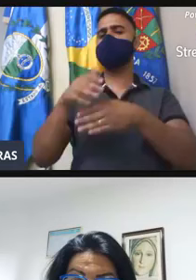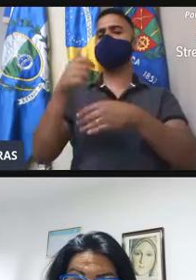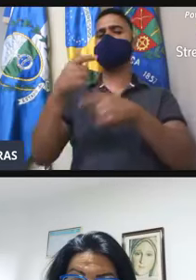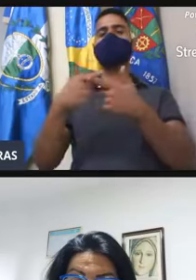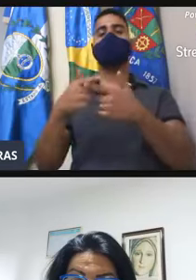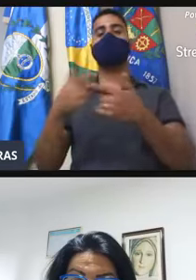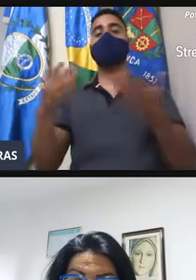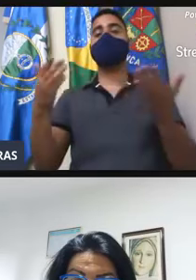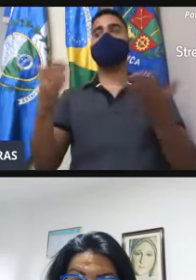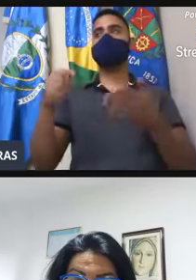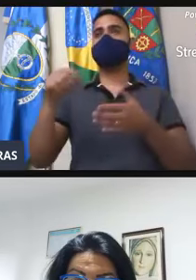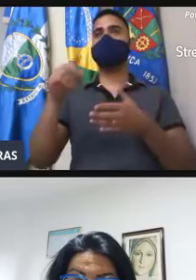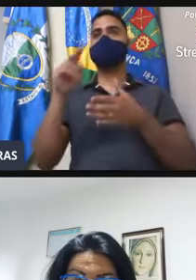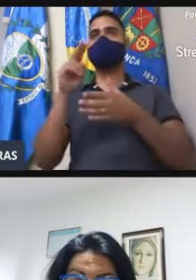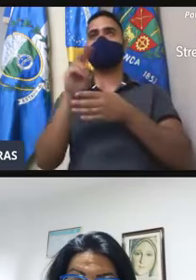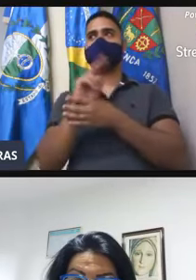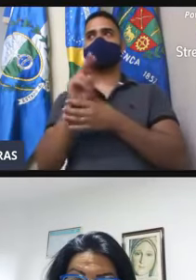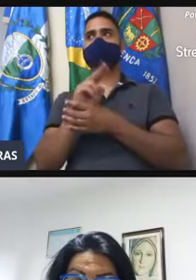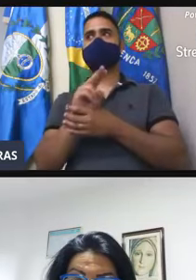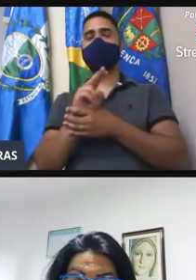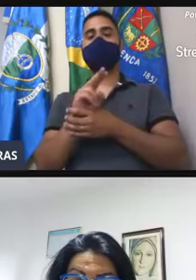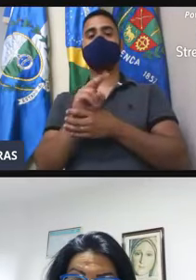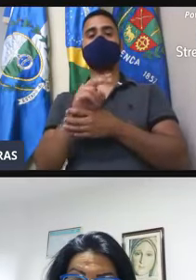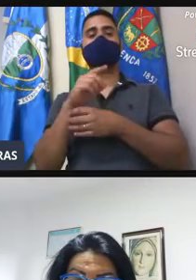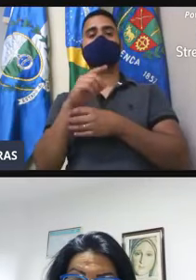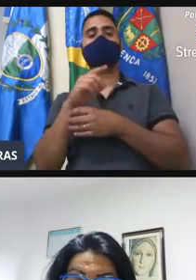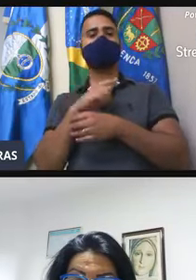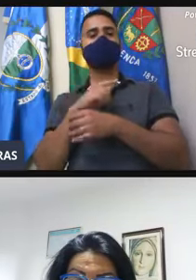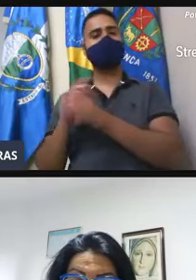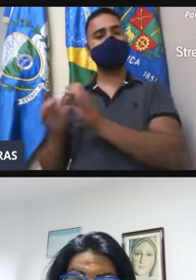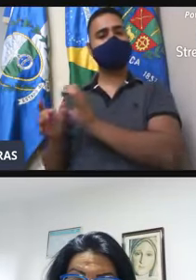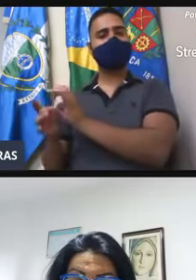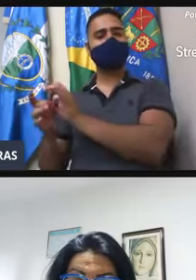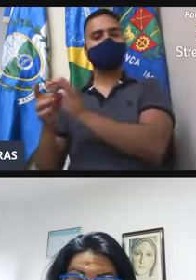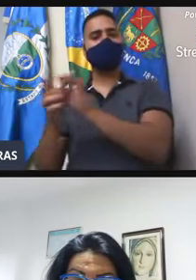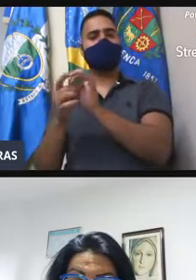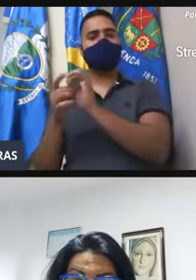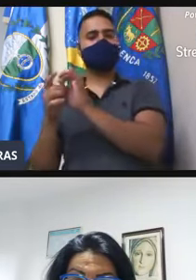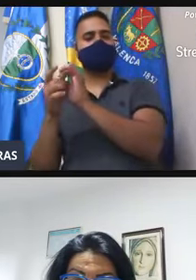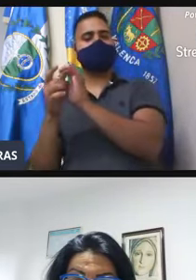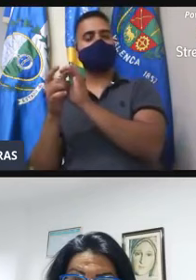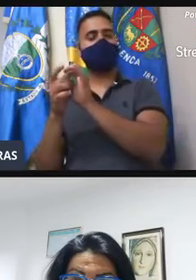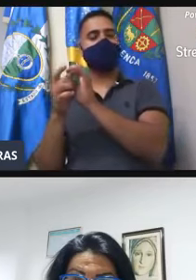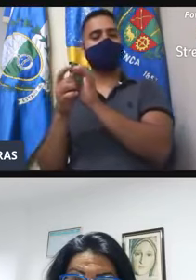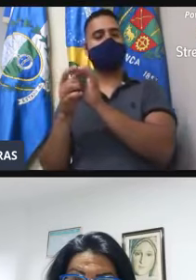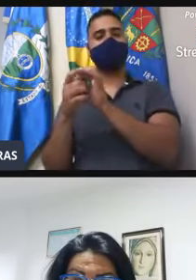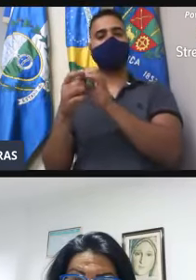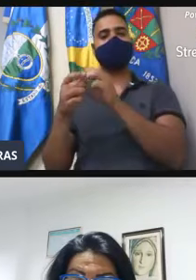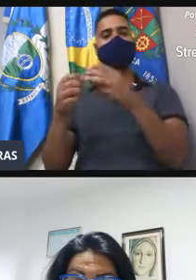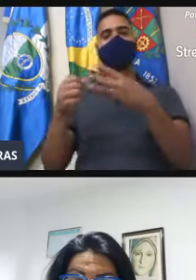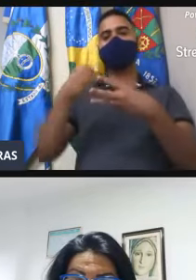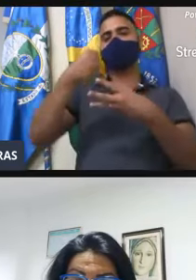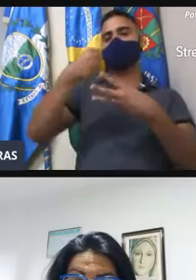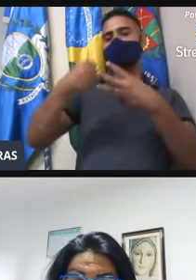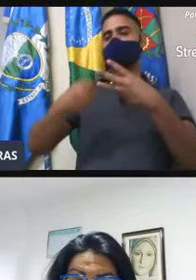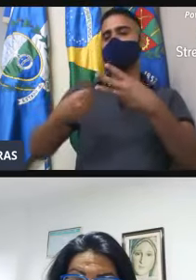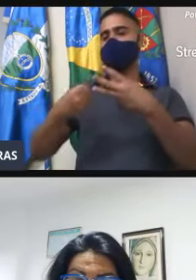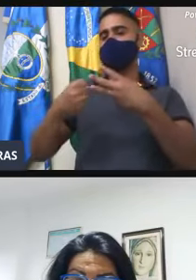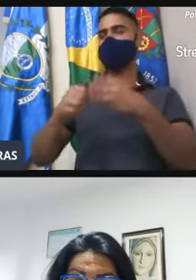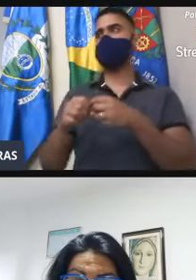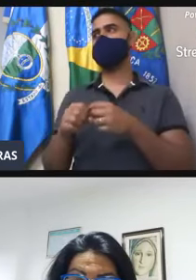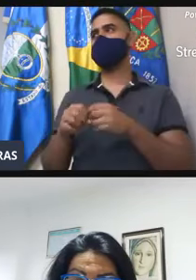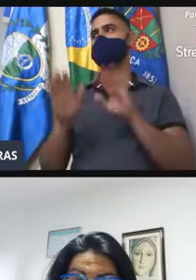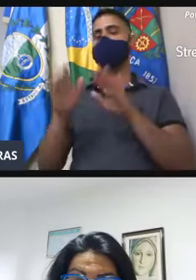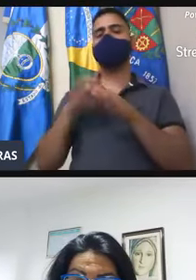porque em Valença a gente tem a harmonia entre os poderes, a independência entre os poderes, mas